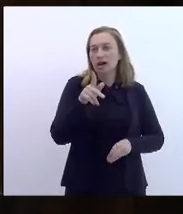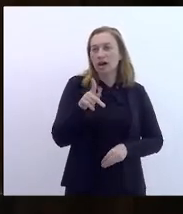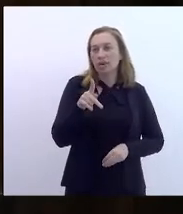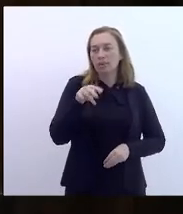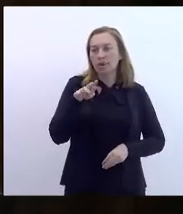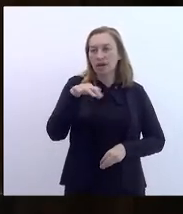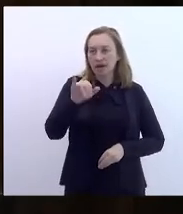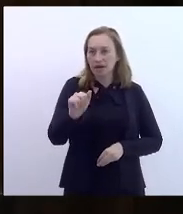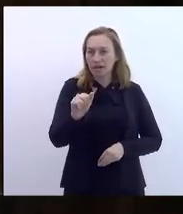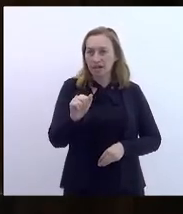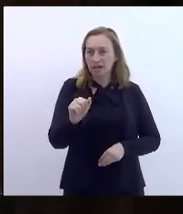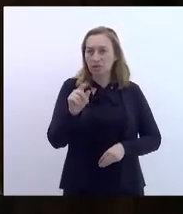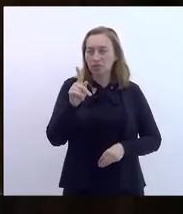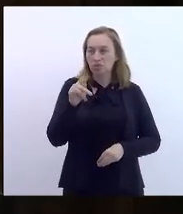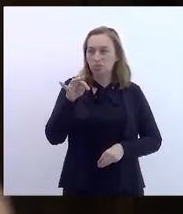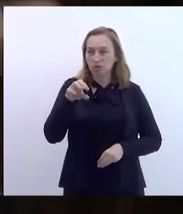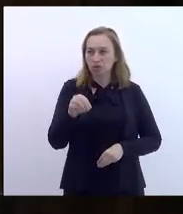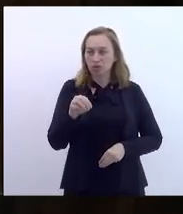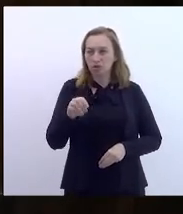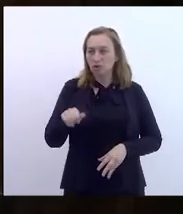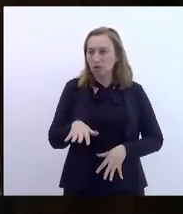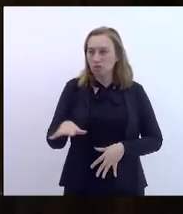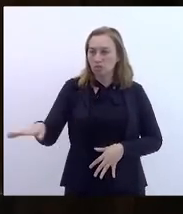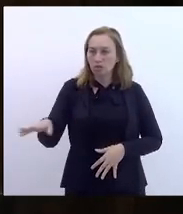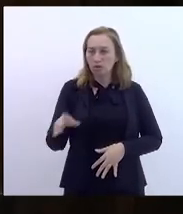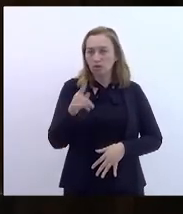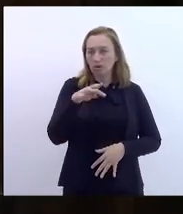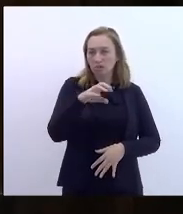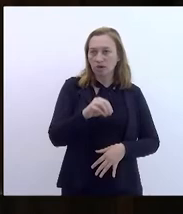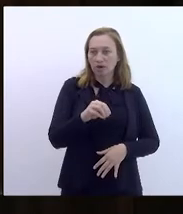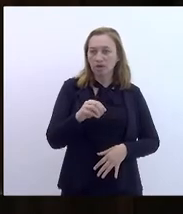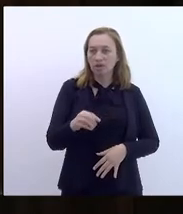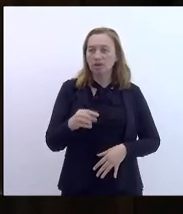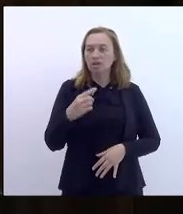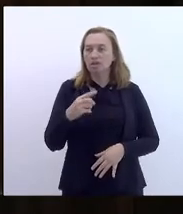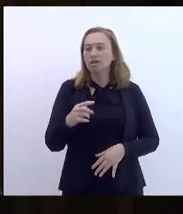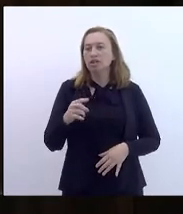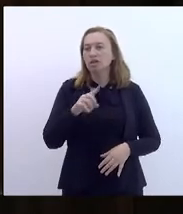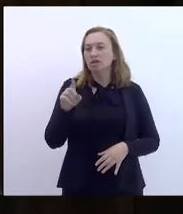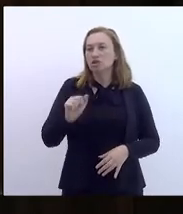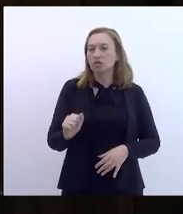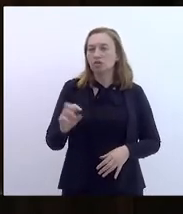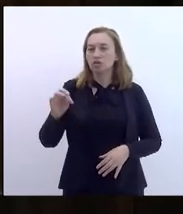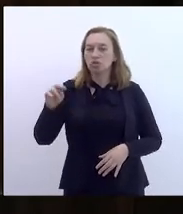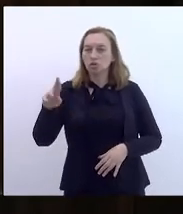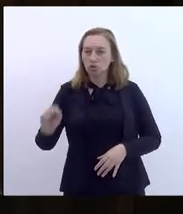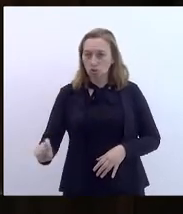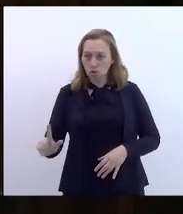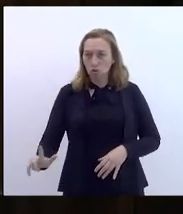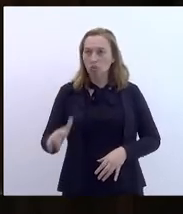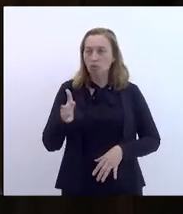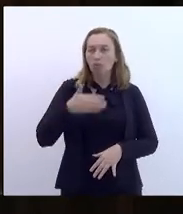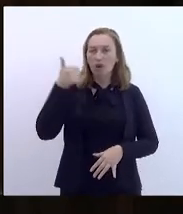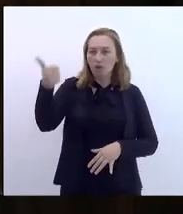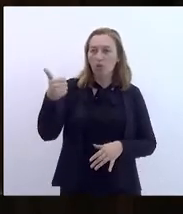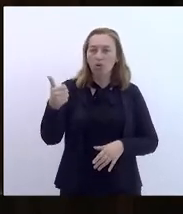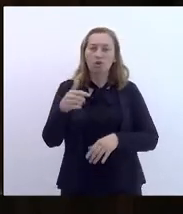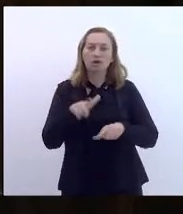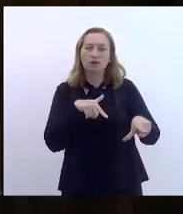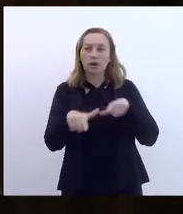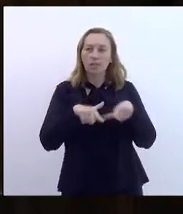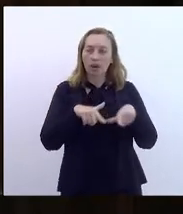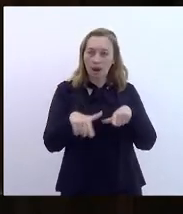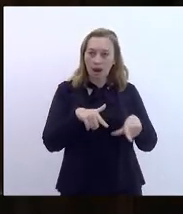pinto no Morro do pasmado são na zona sul próximo onde tem os empregos os melhores empregos